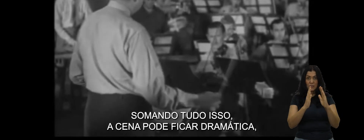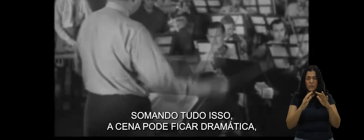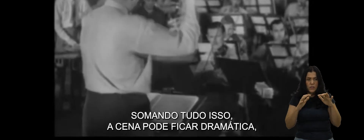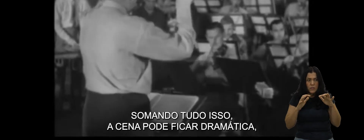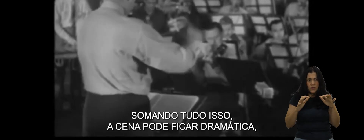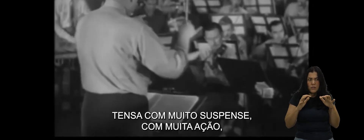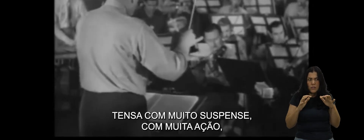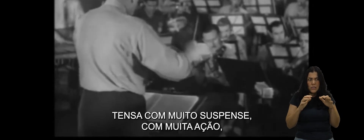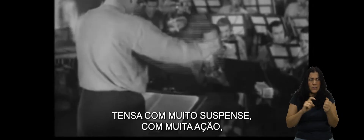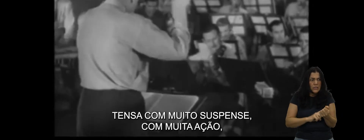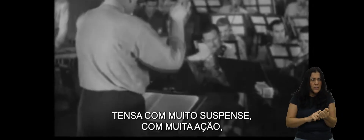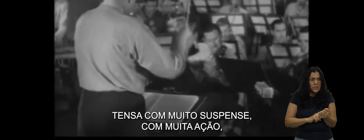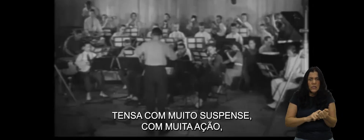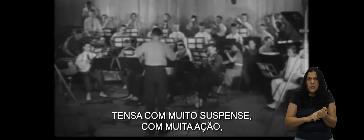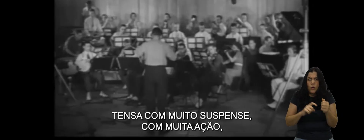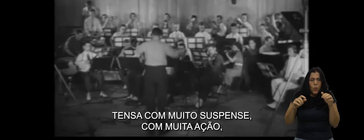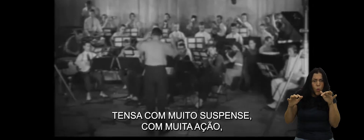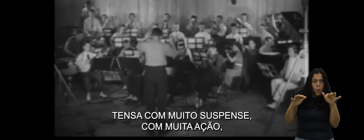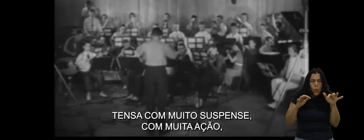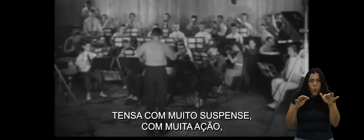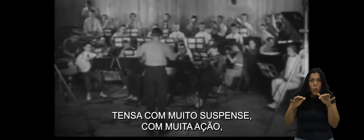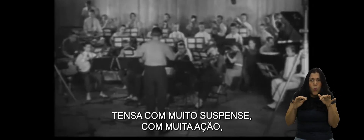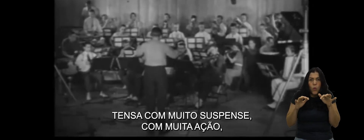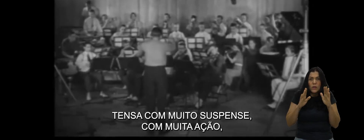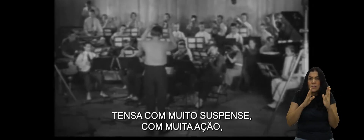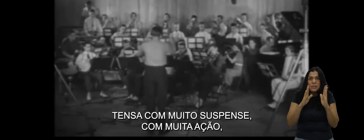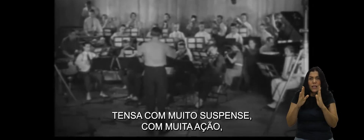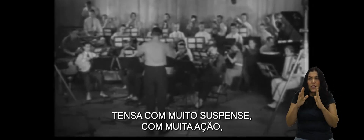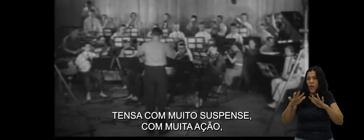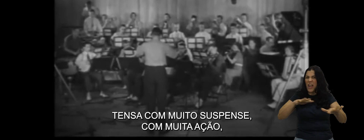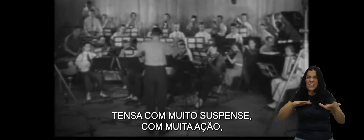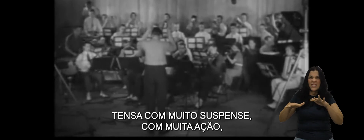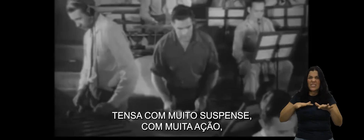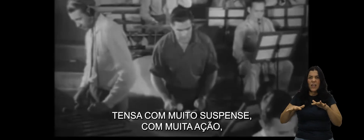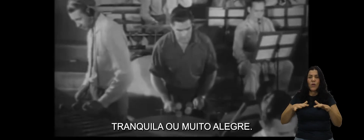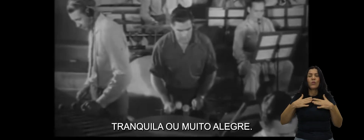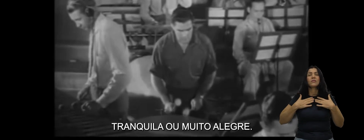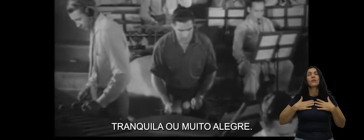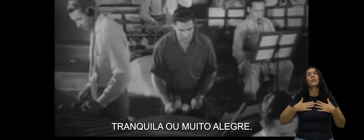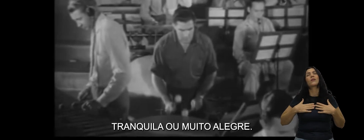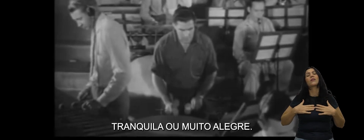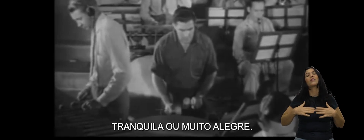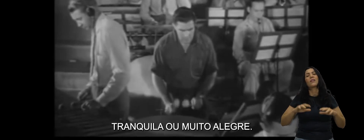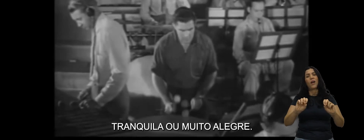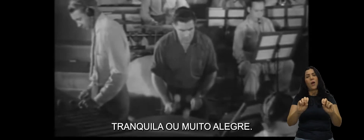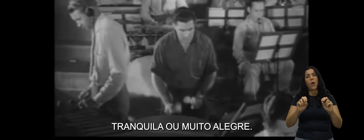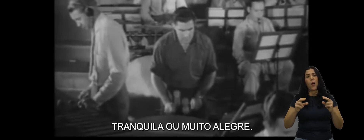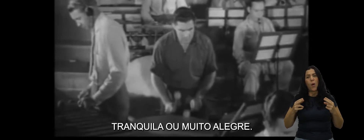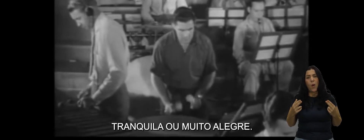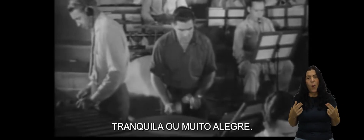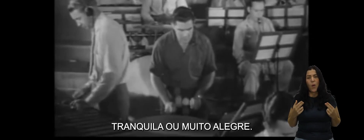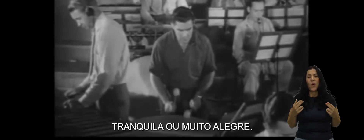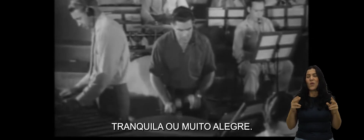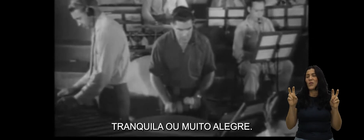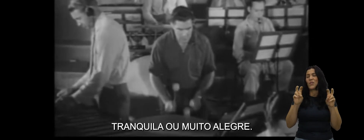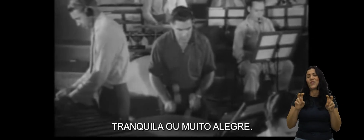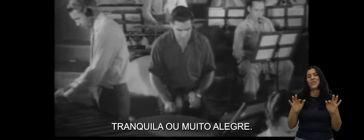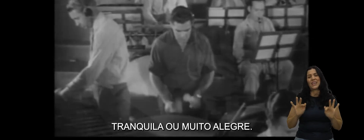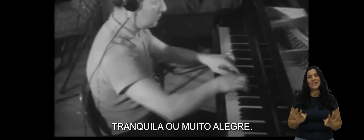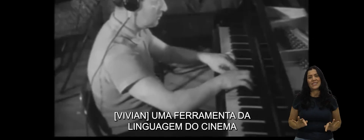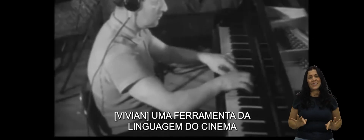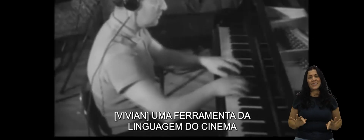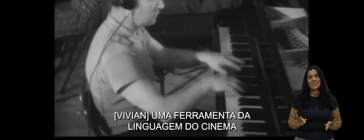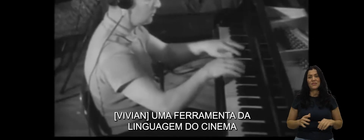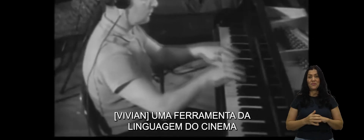pode ficar dramática, tensa com muito suspense, com muita ação, tranquila ou